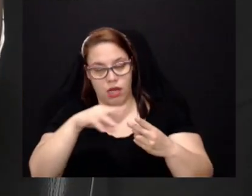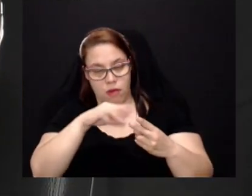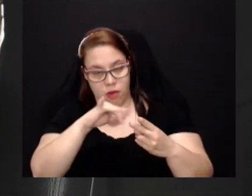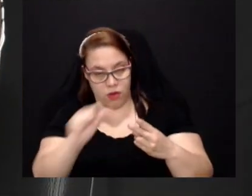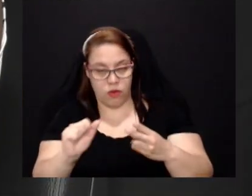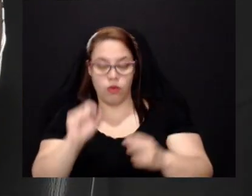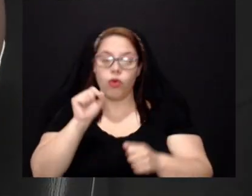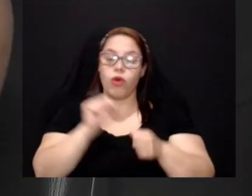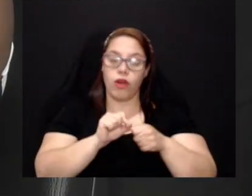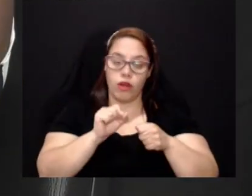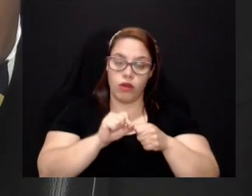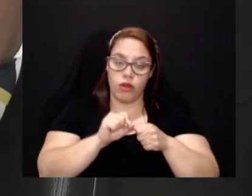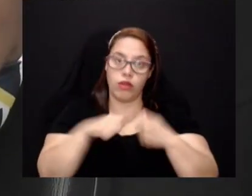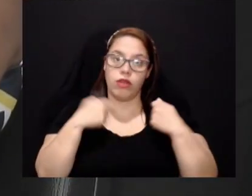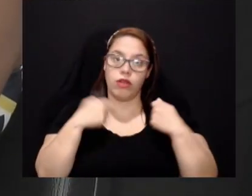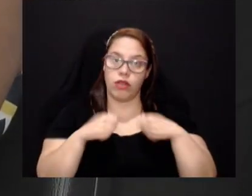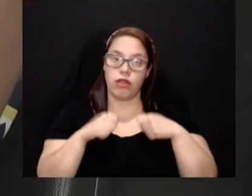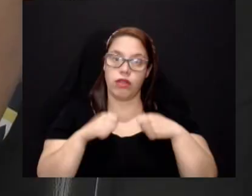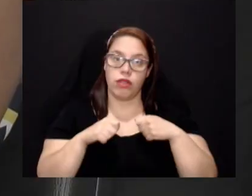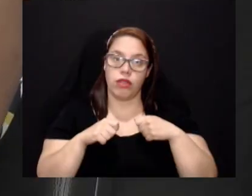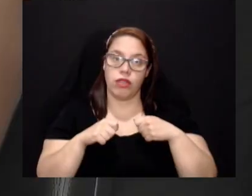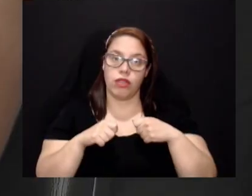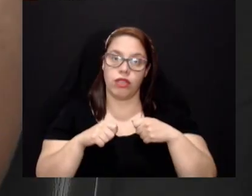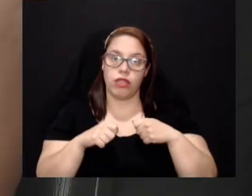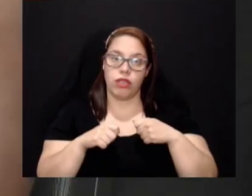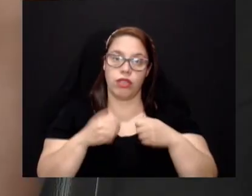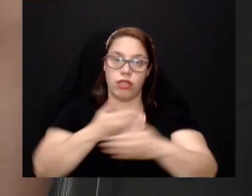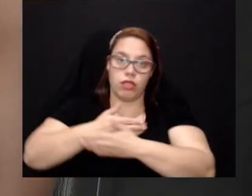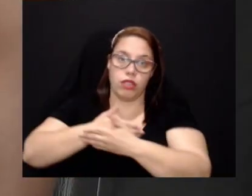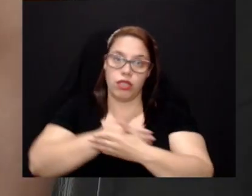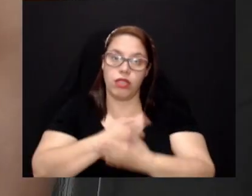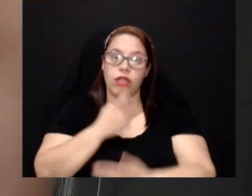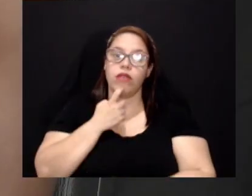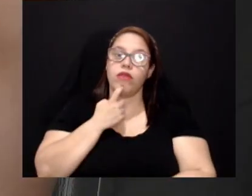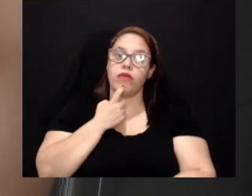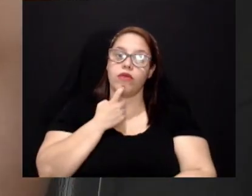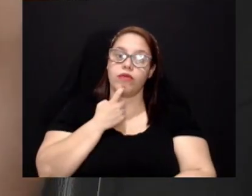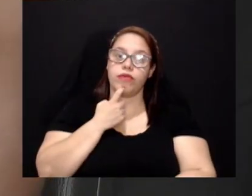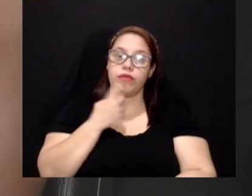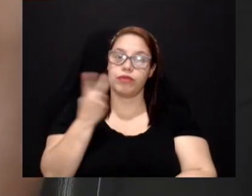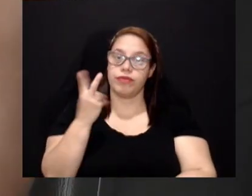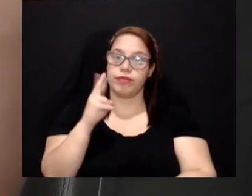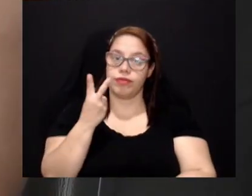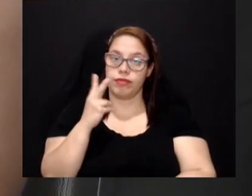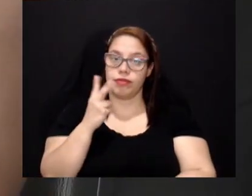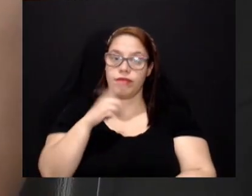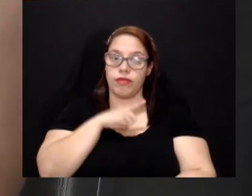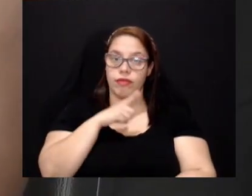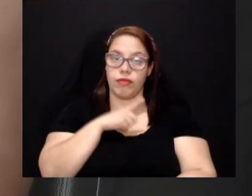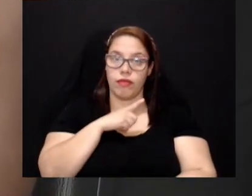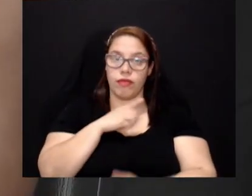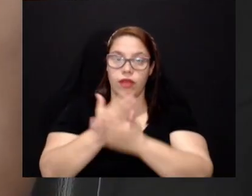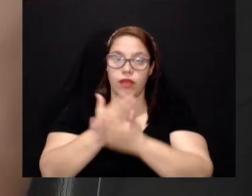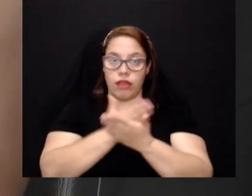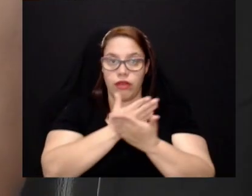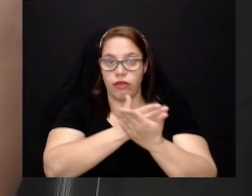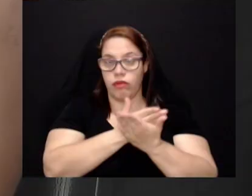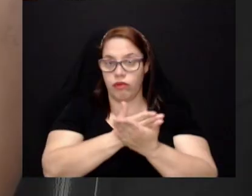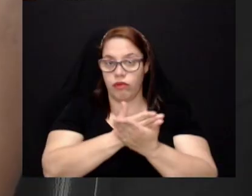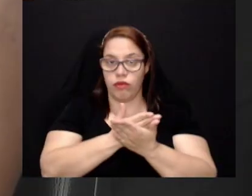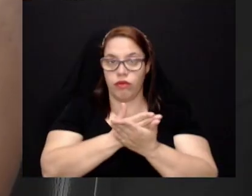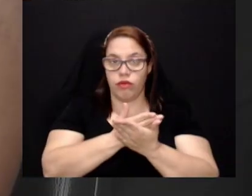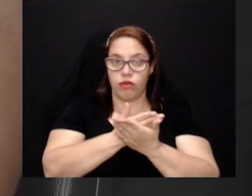faz? Precisa mandar bebê para Campinas, porque as outras duas tinha lá, estudavam, né,